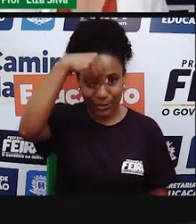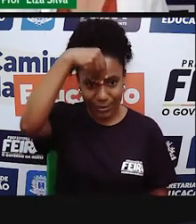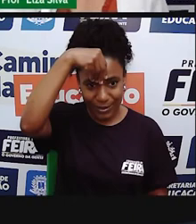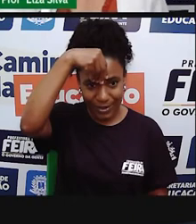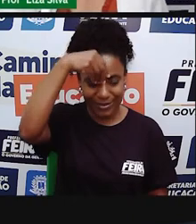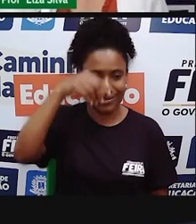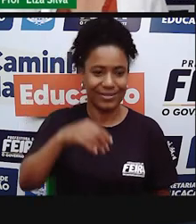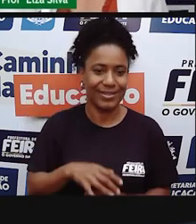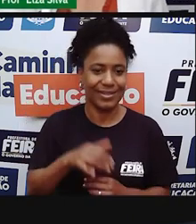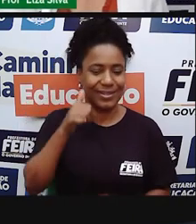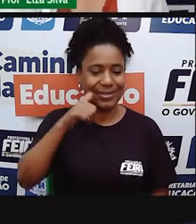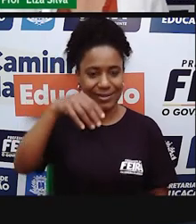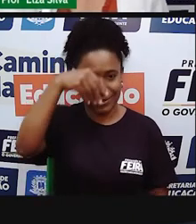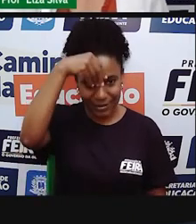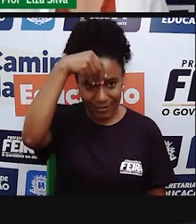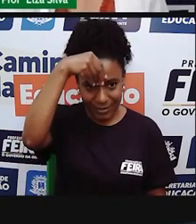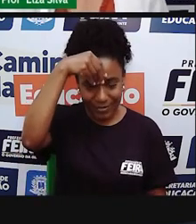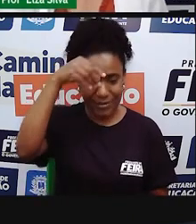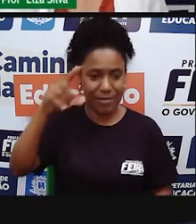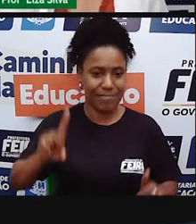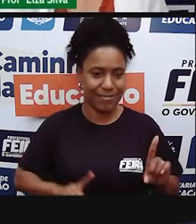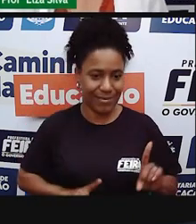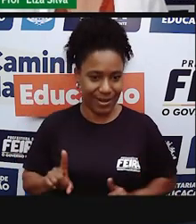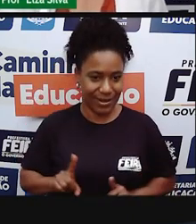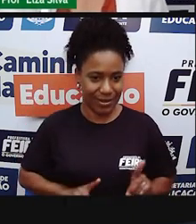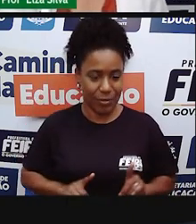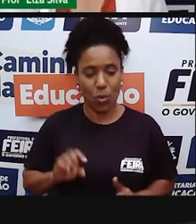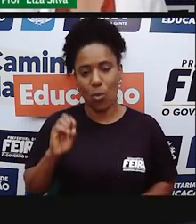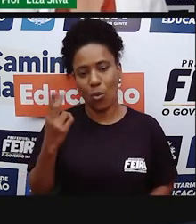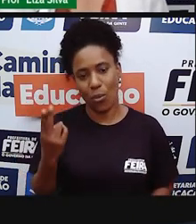sobrinha, cousin, primo ou prima.